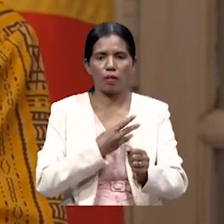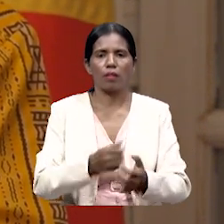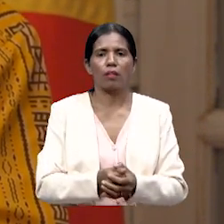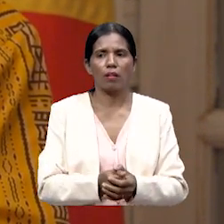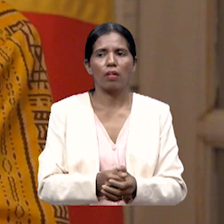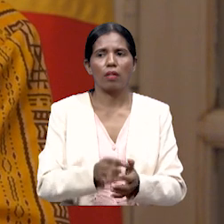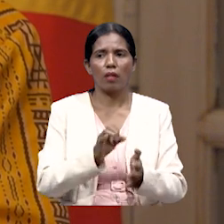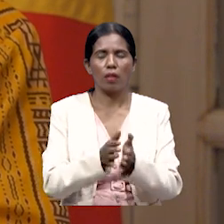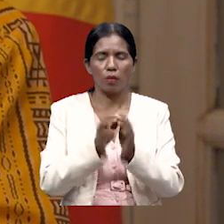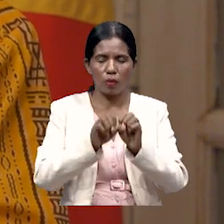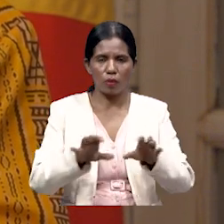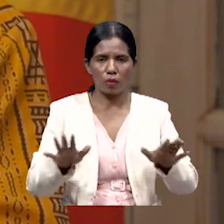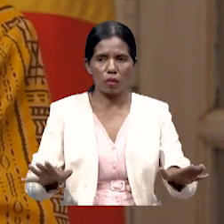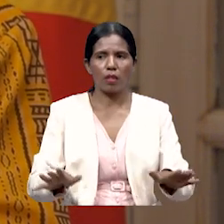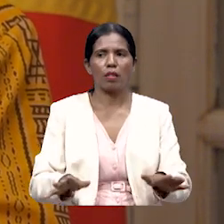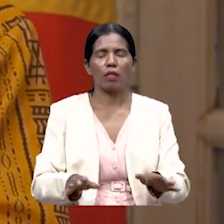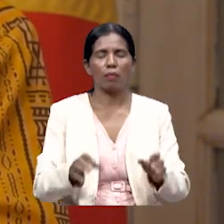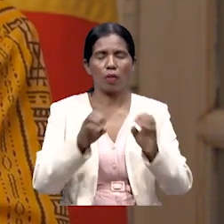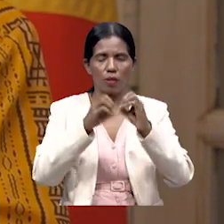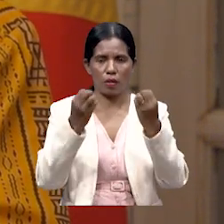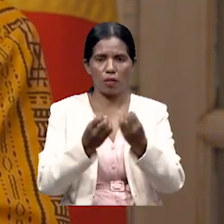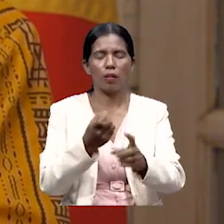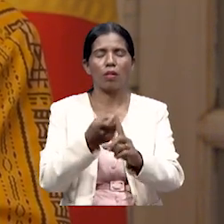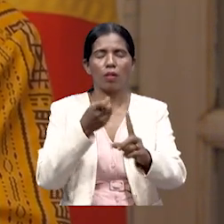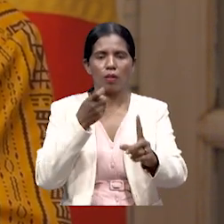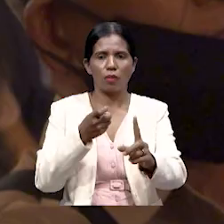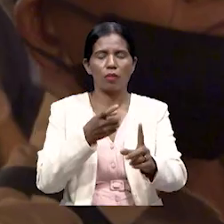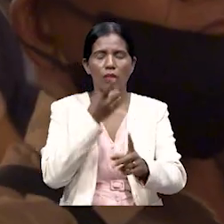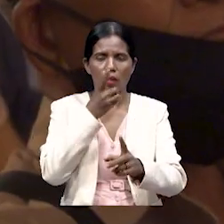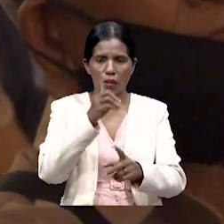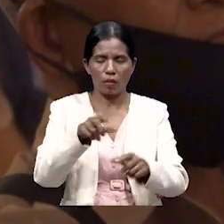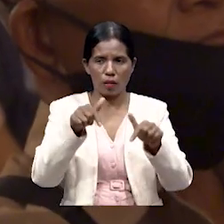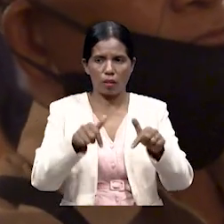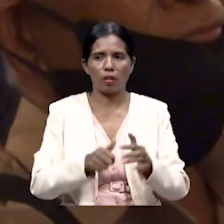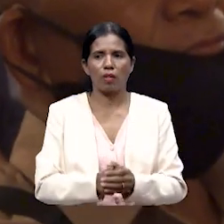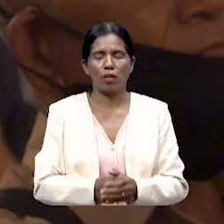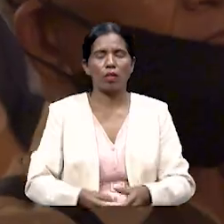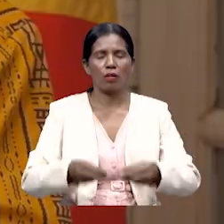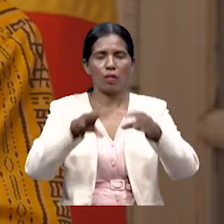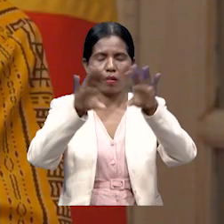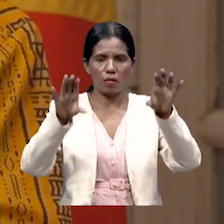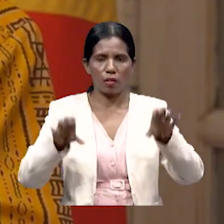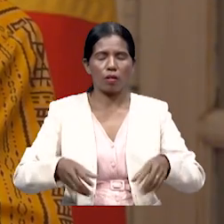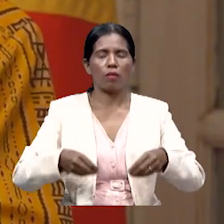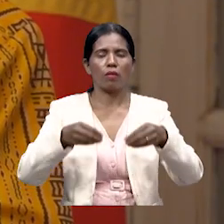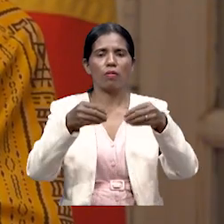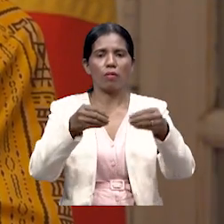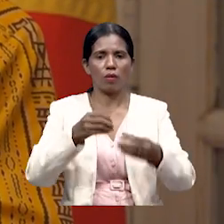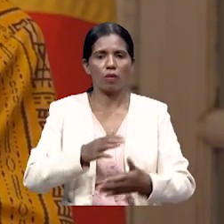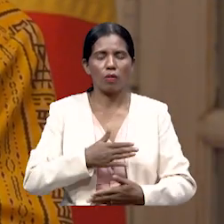Rússi, que era o reconhecimento da valorização de um segundo coração de mim, no certificado da prestação da ideia de